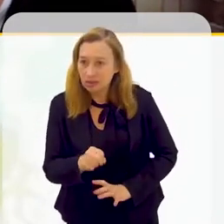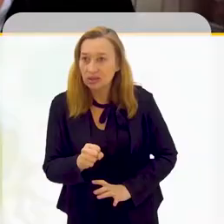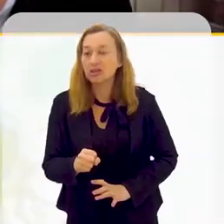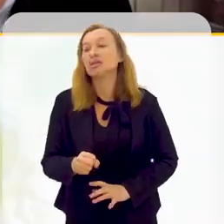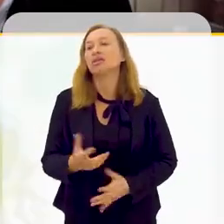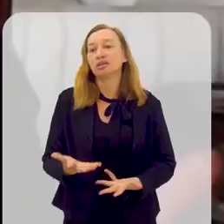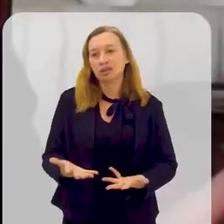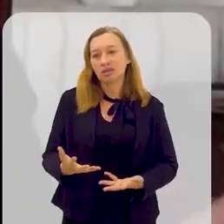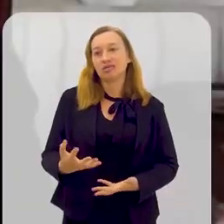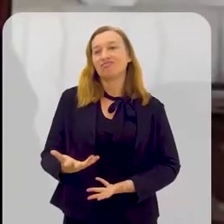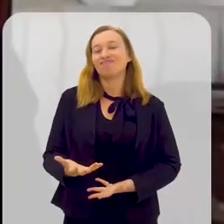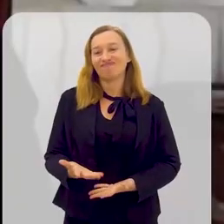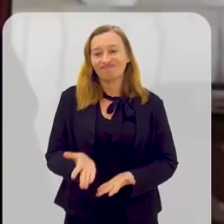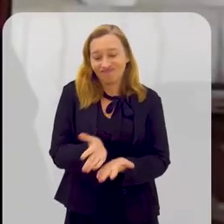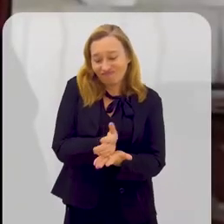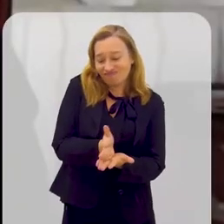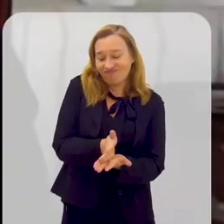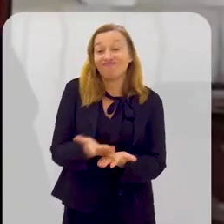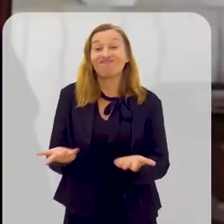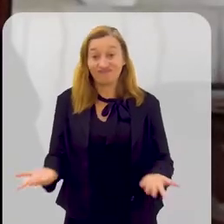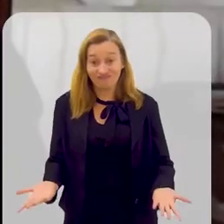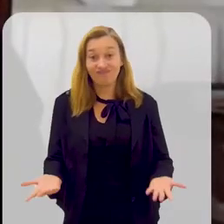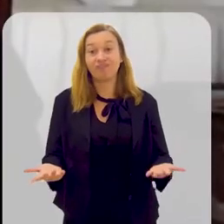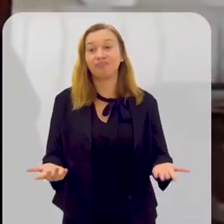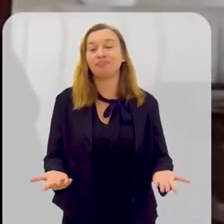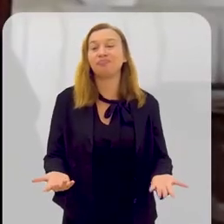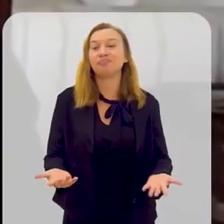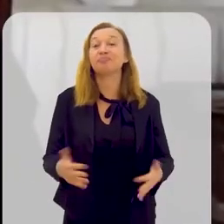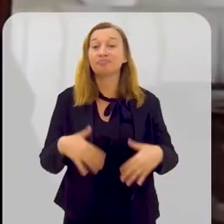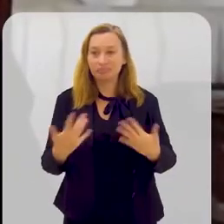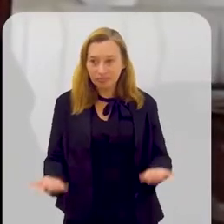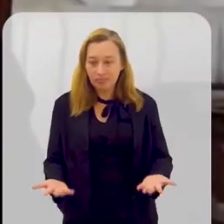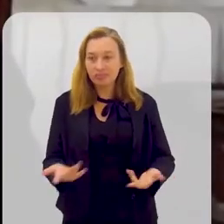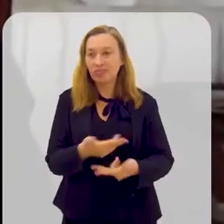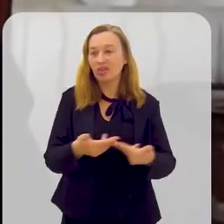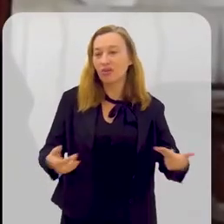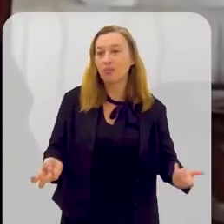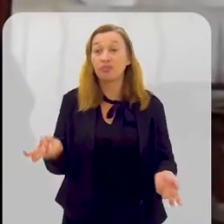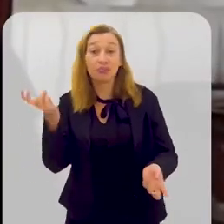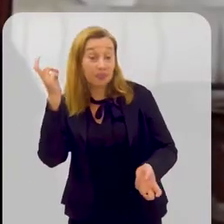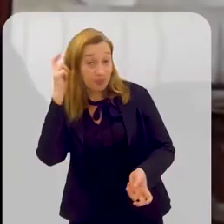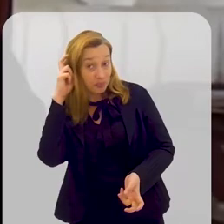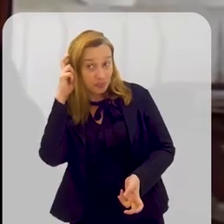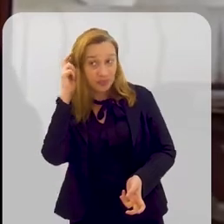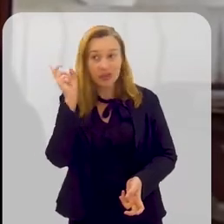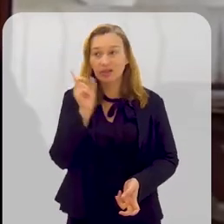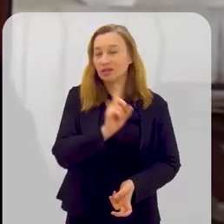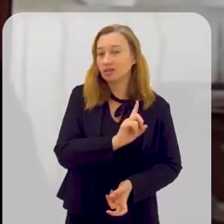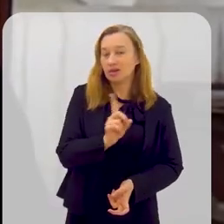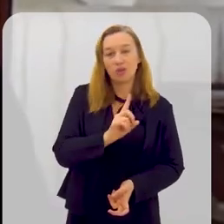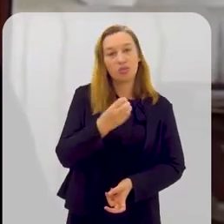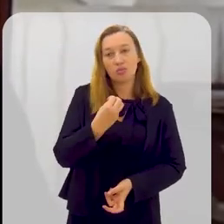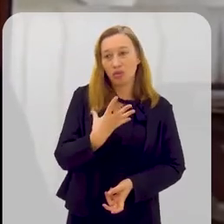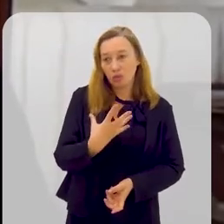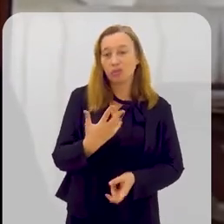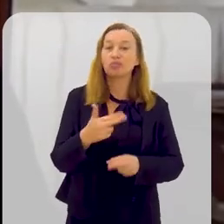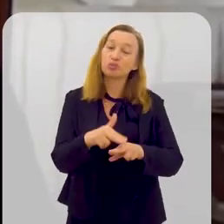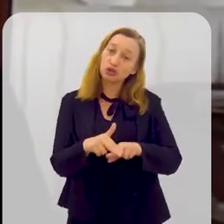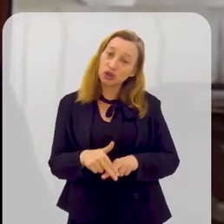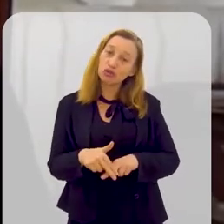aí é horrível fica no meio do caminho Então muitos implantes cocleares não